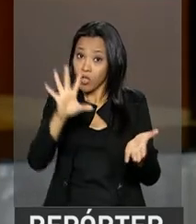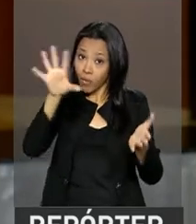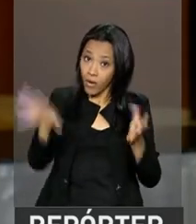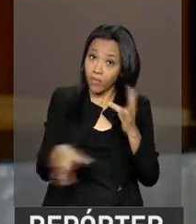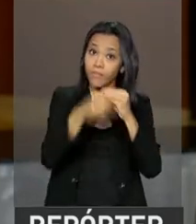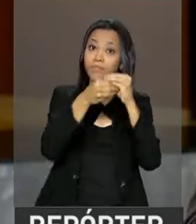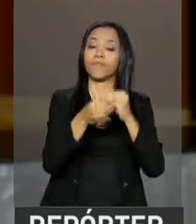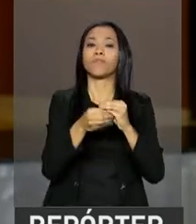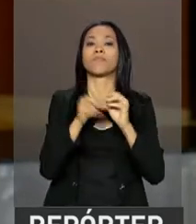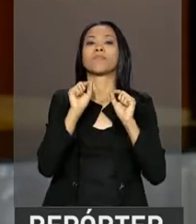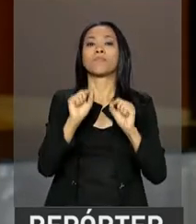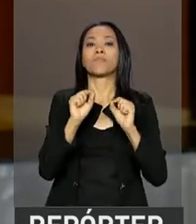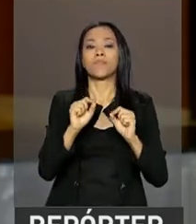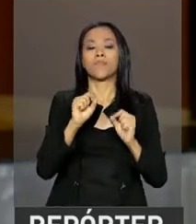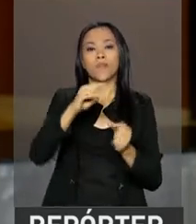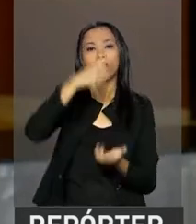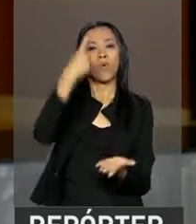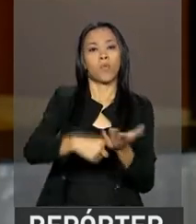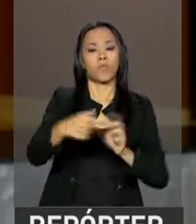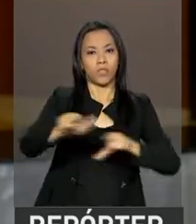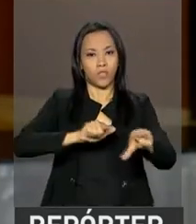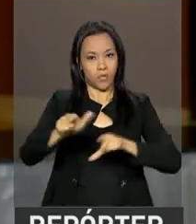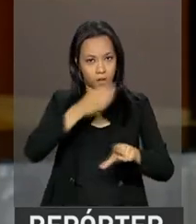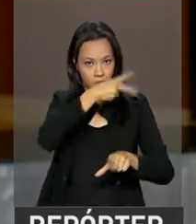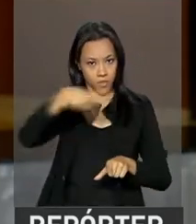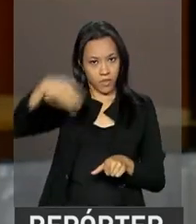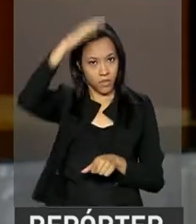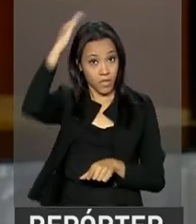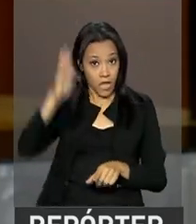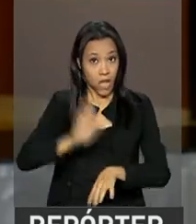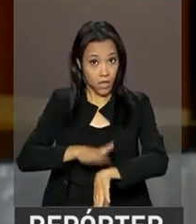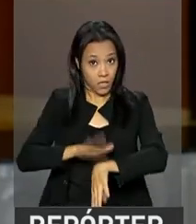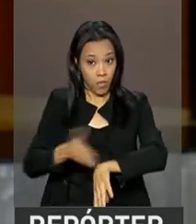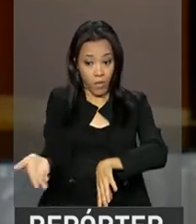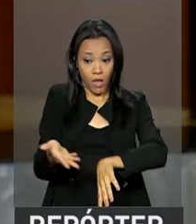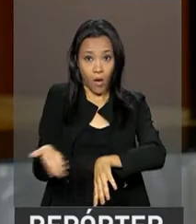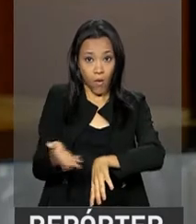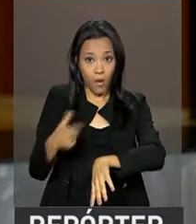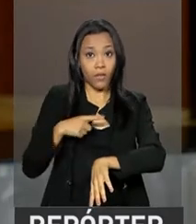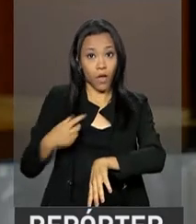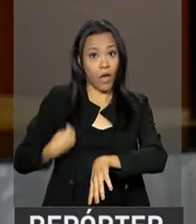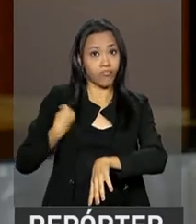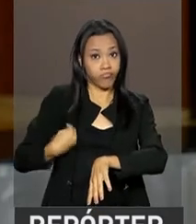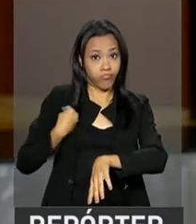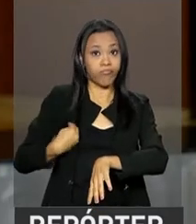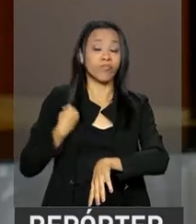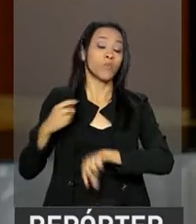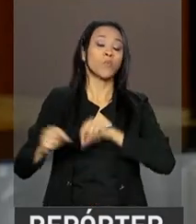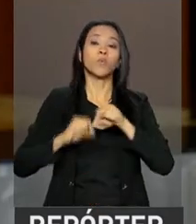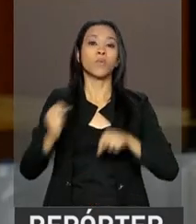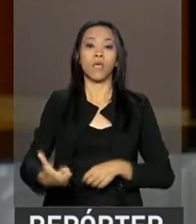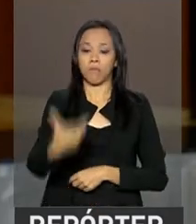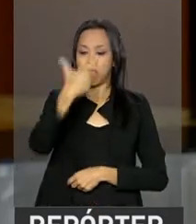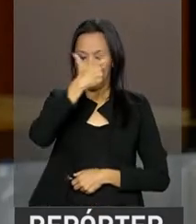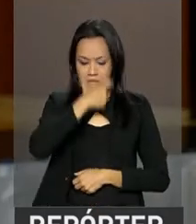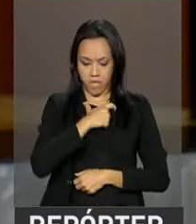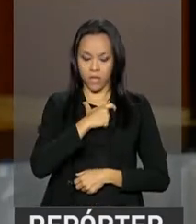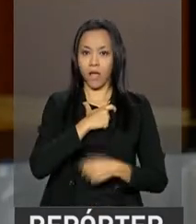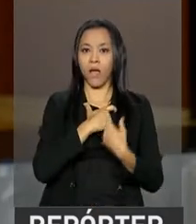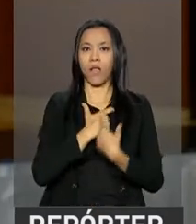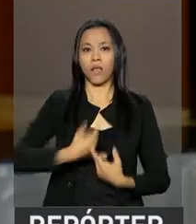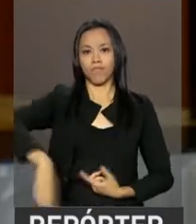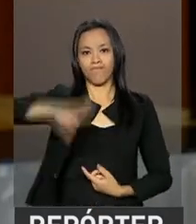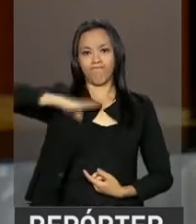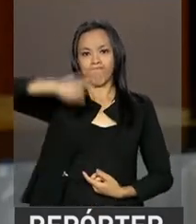então a agenda do presidente michel temer ele está participando neste momento de uma cerimônia de imposição da medalha militar de